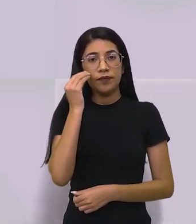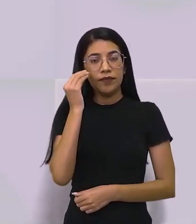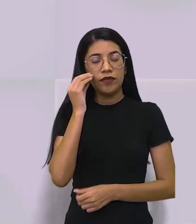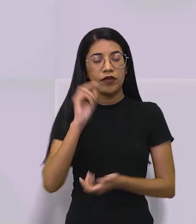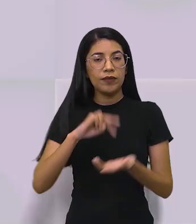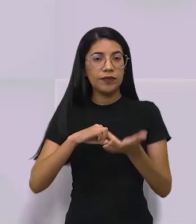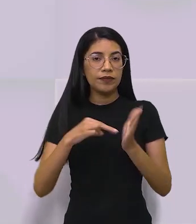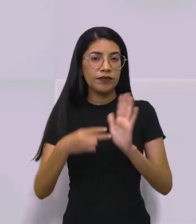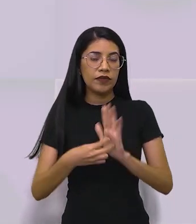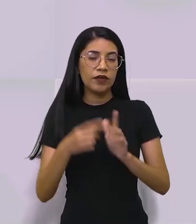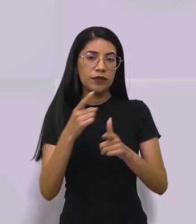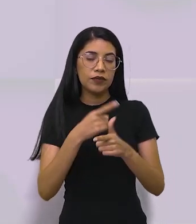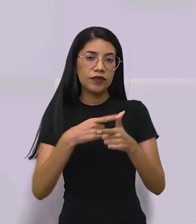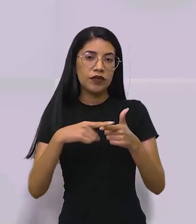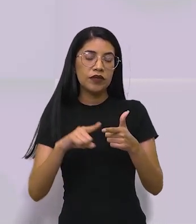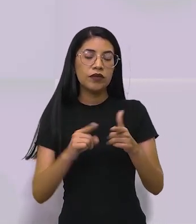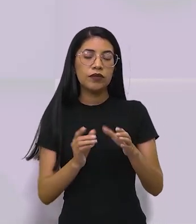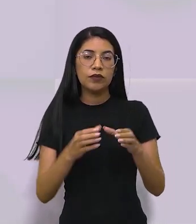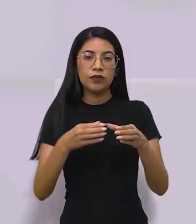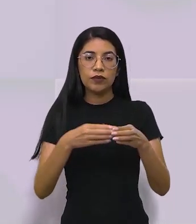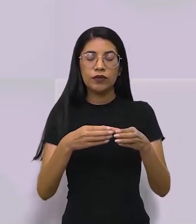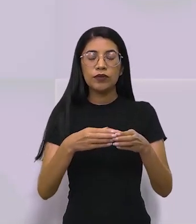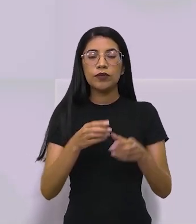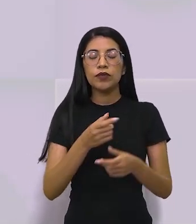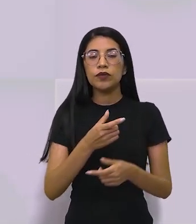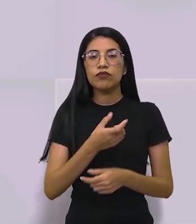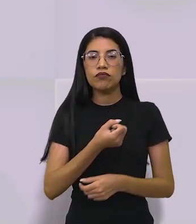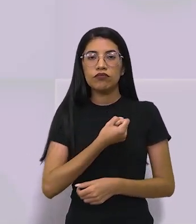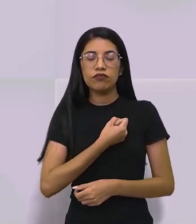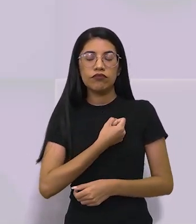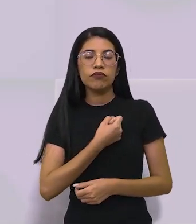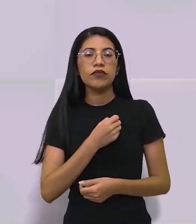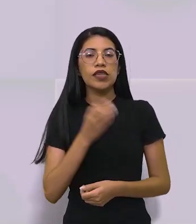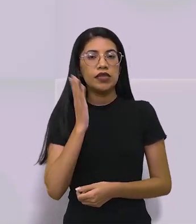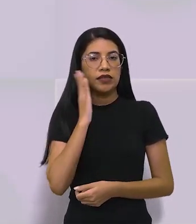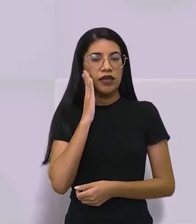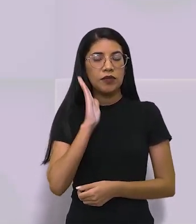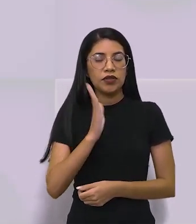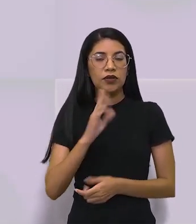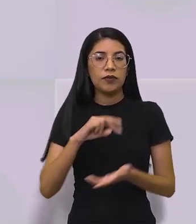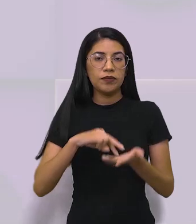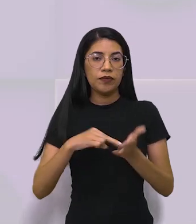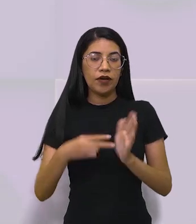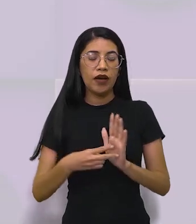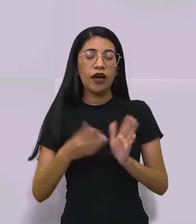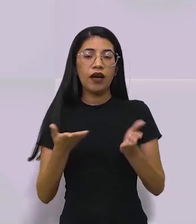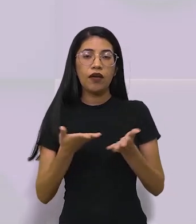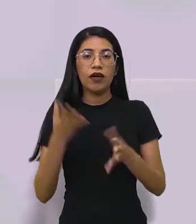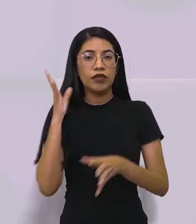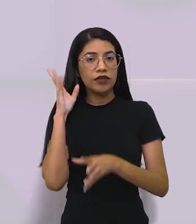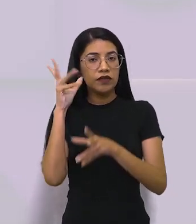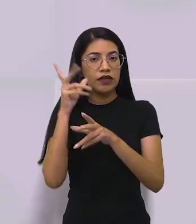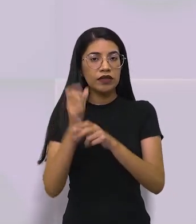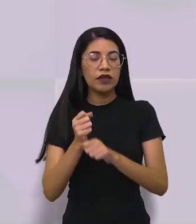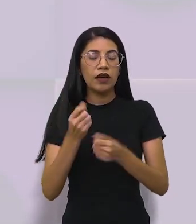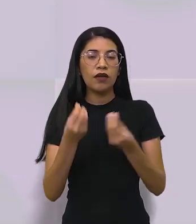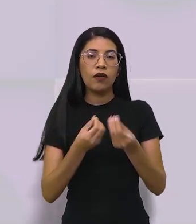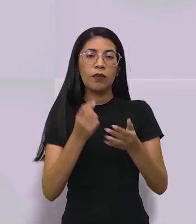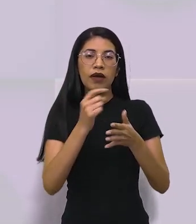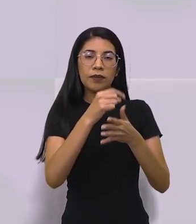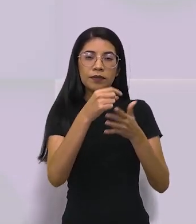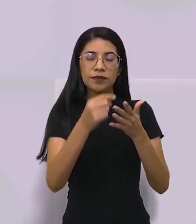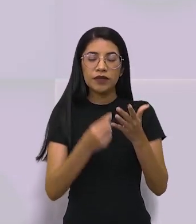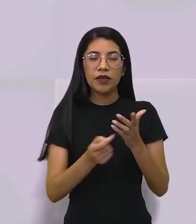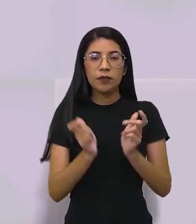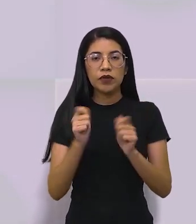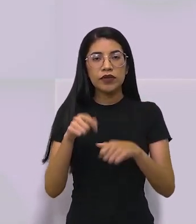é o divisor de um número, já sabemos então o que é, nós vamos agora lembrar de alguns critérios de divisibilidade